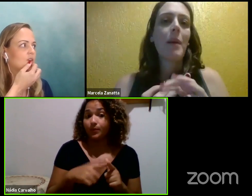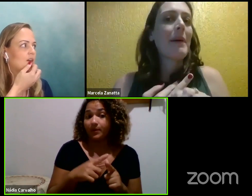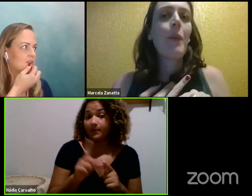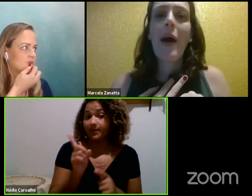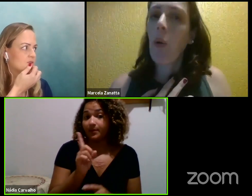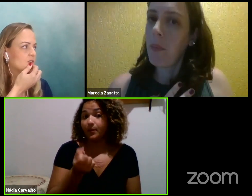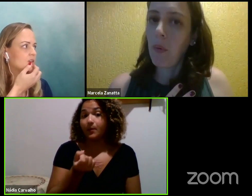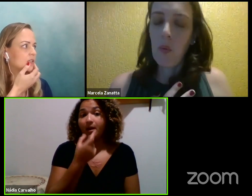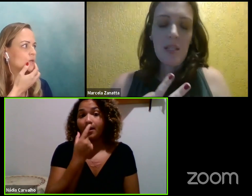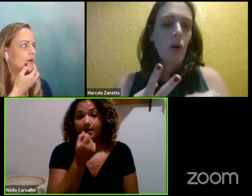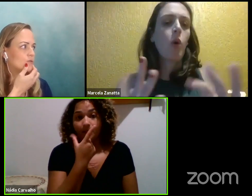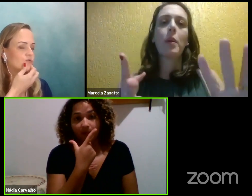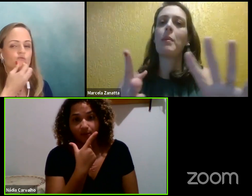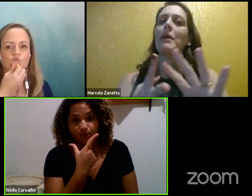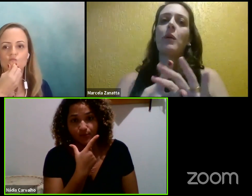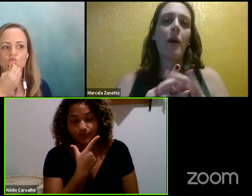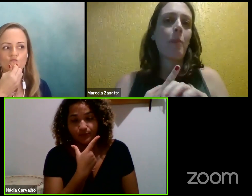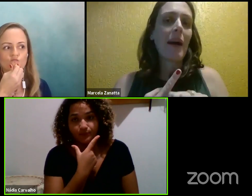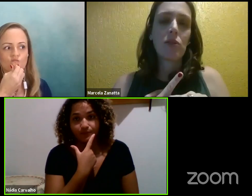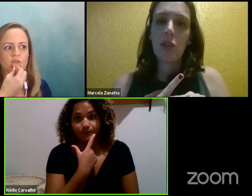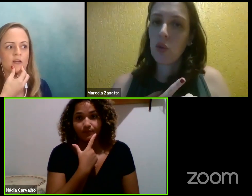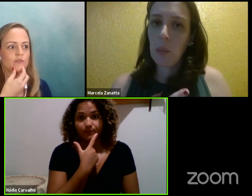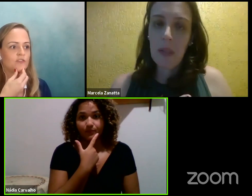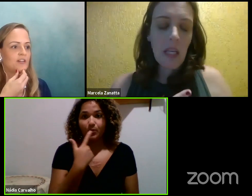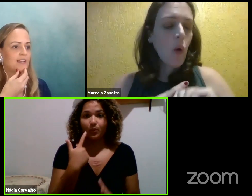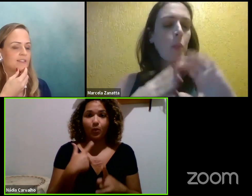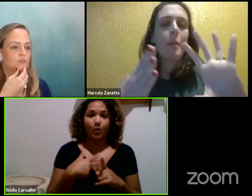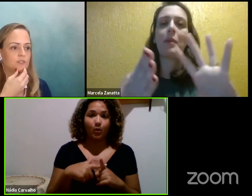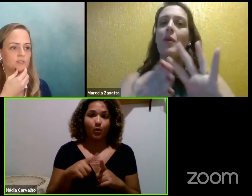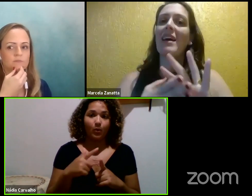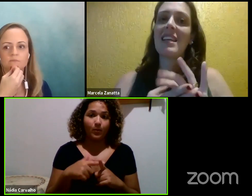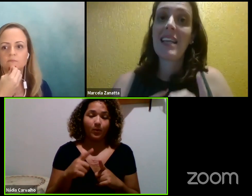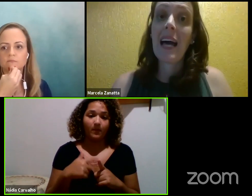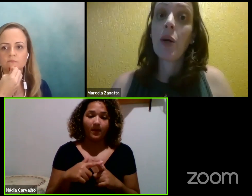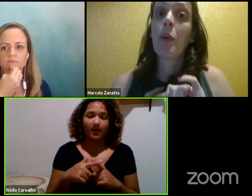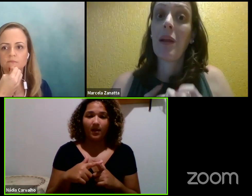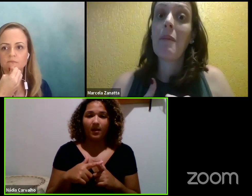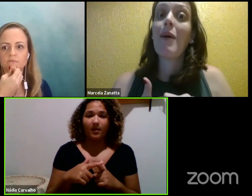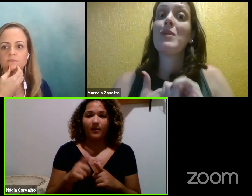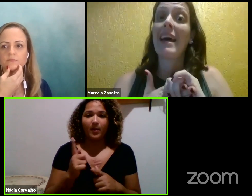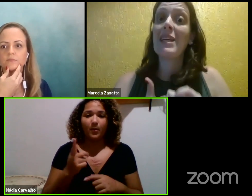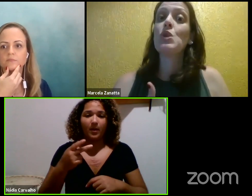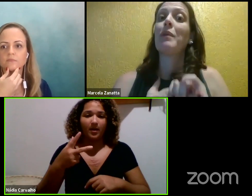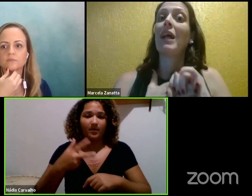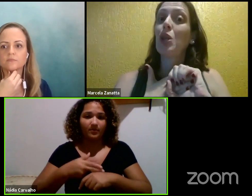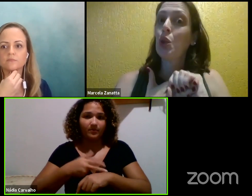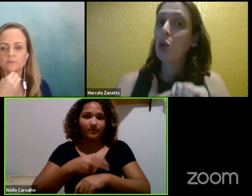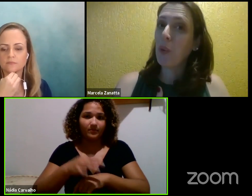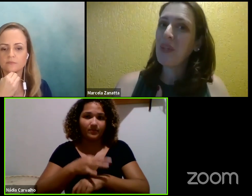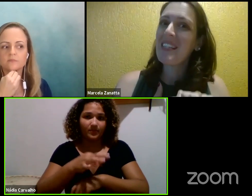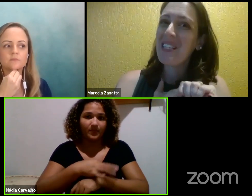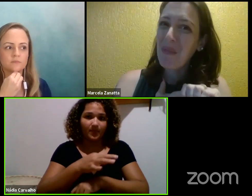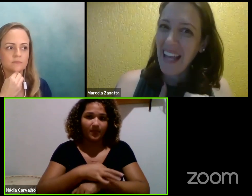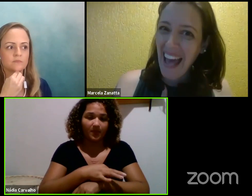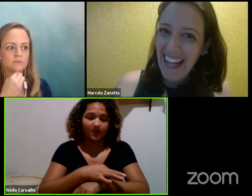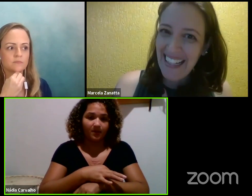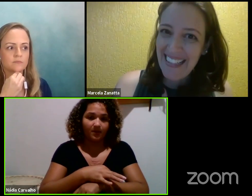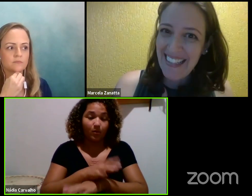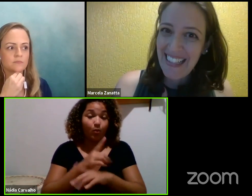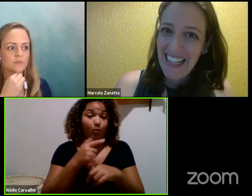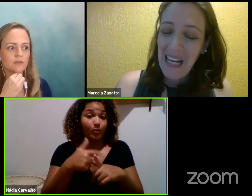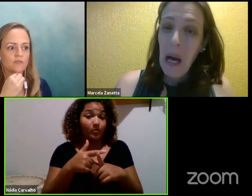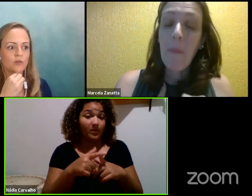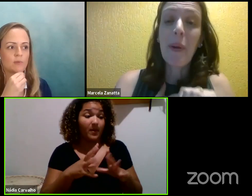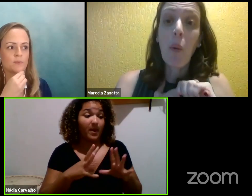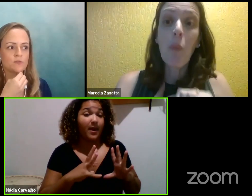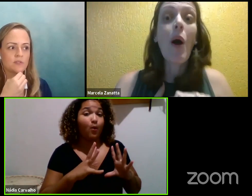o problema não é romper bolsa, o problema não é a parto-mitotomia, o problema não é a cesárea, o problema é usar isso para todas as